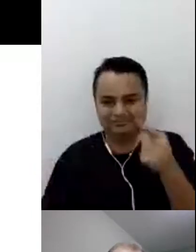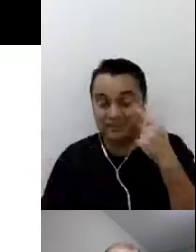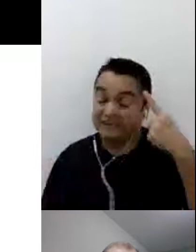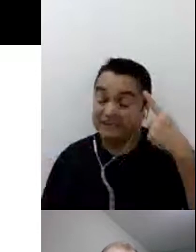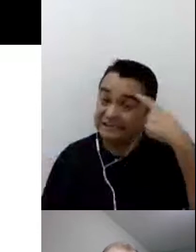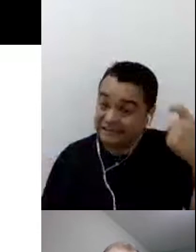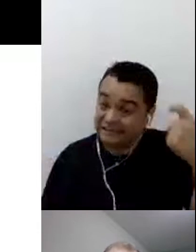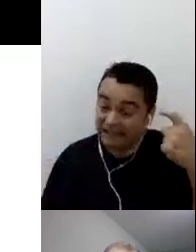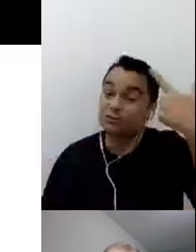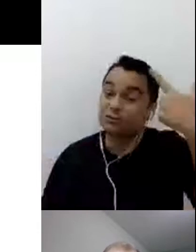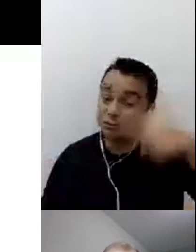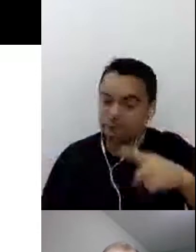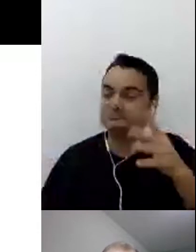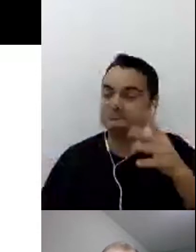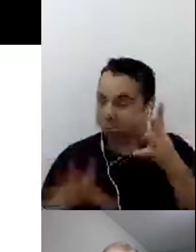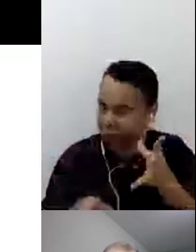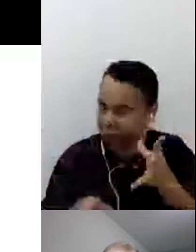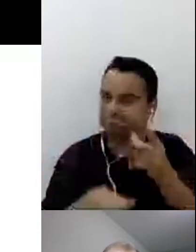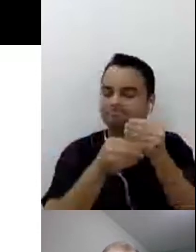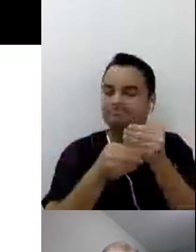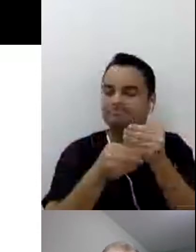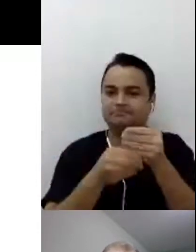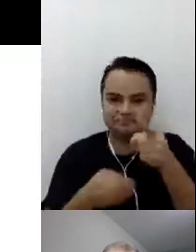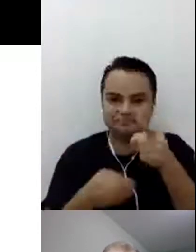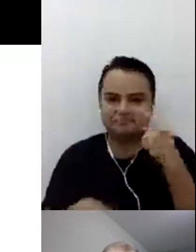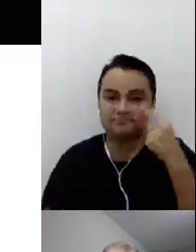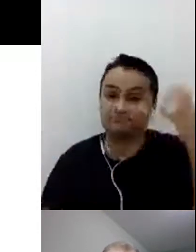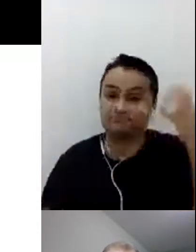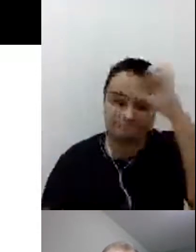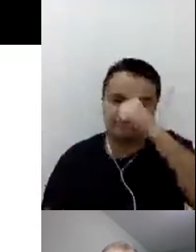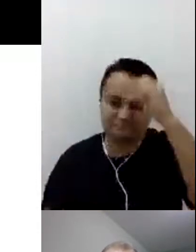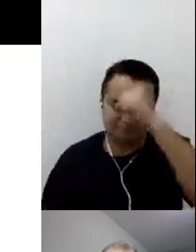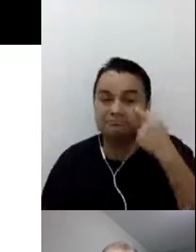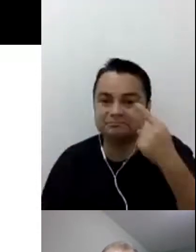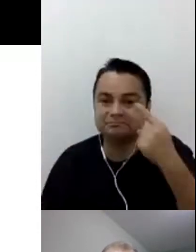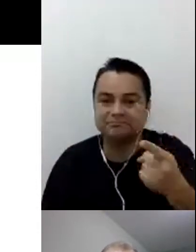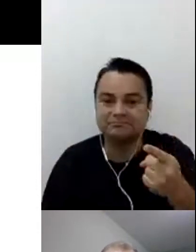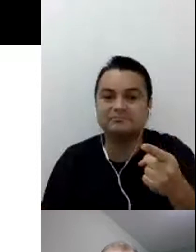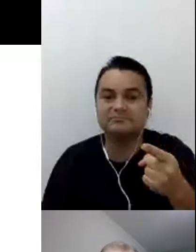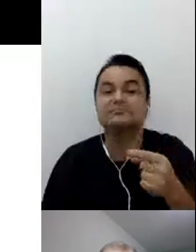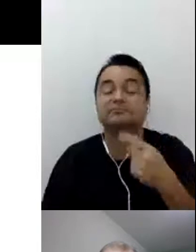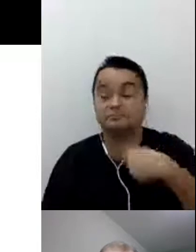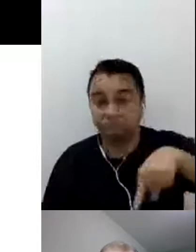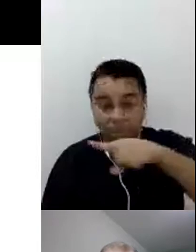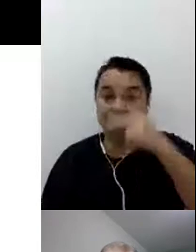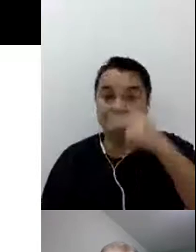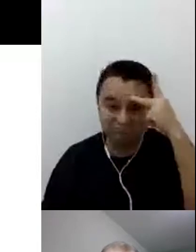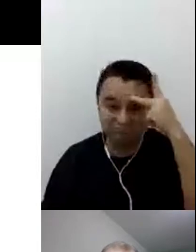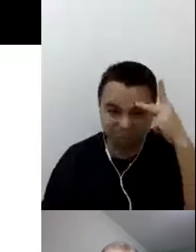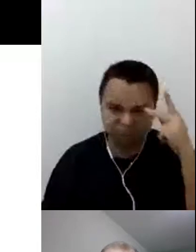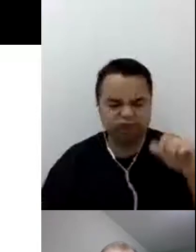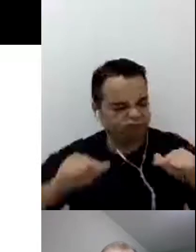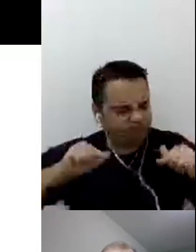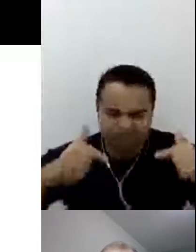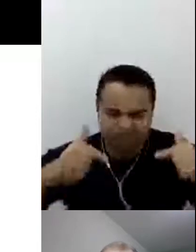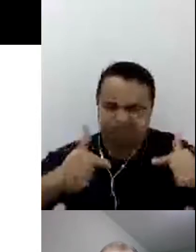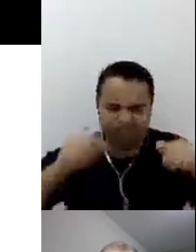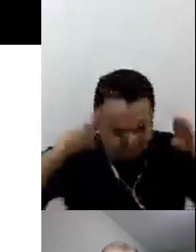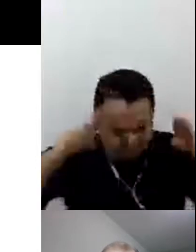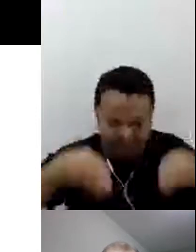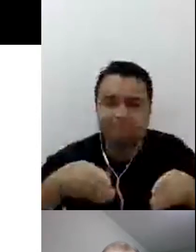ideia é, mais uma vez, reforçar o lifelong learning. Então, sem que a gente tenha pessoas engajadas e